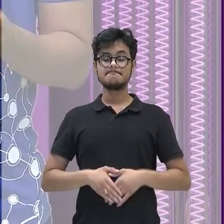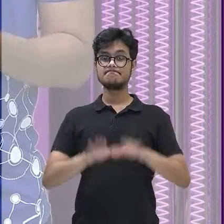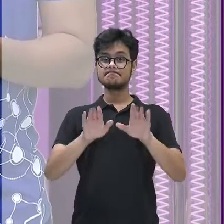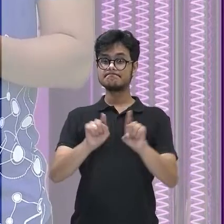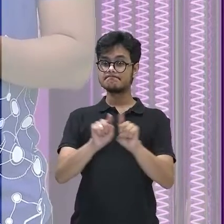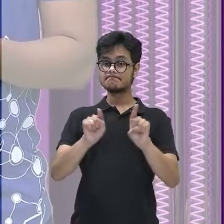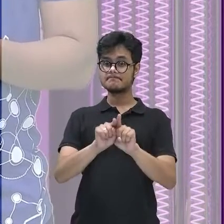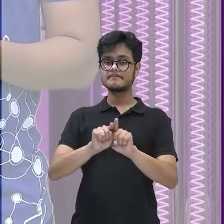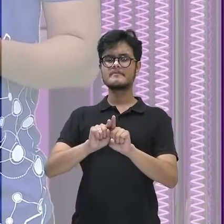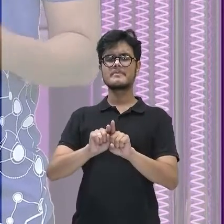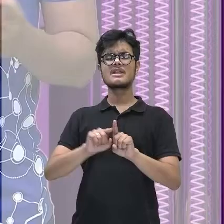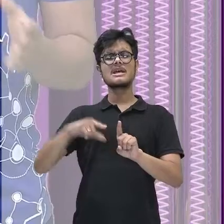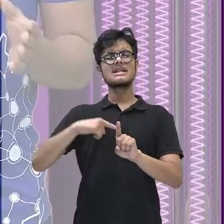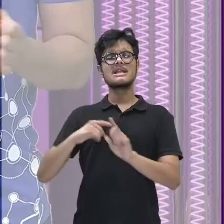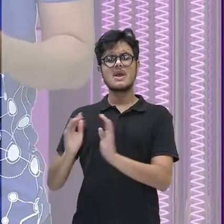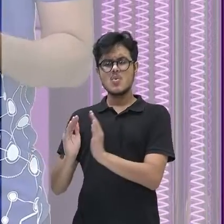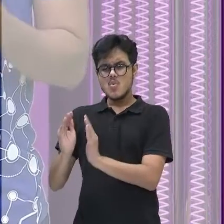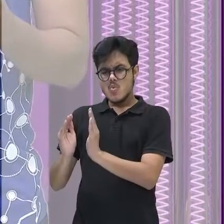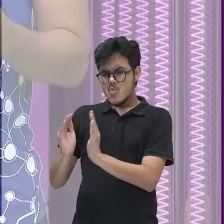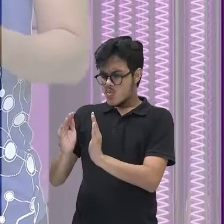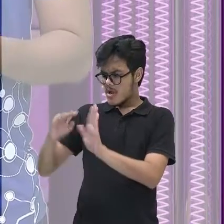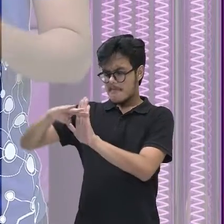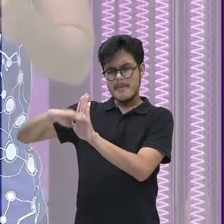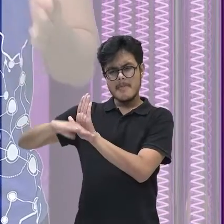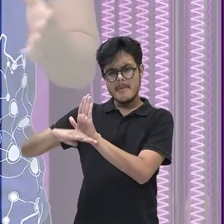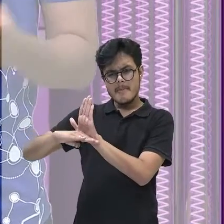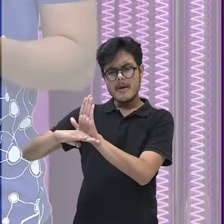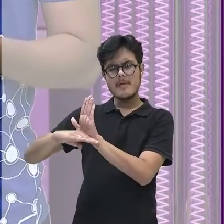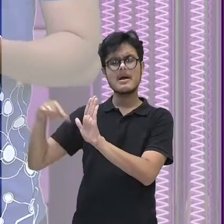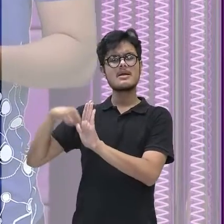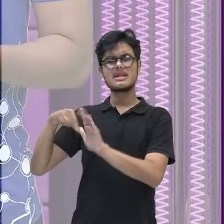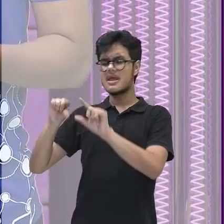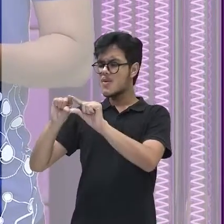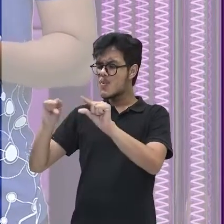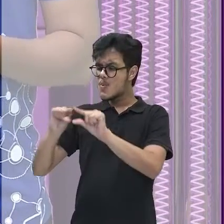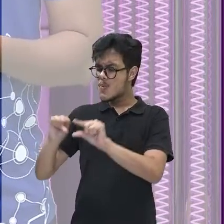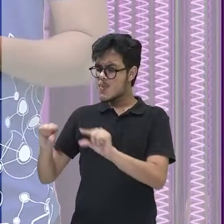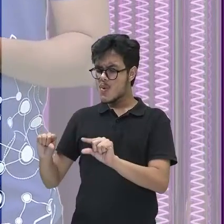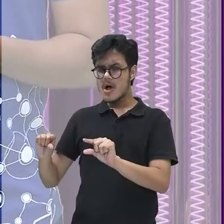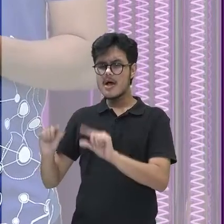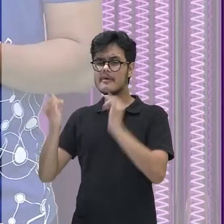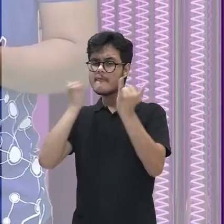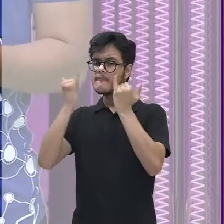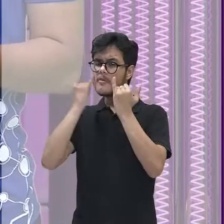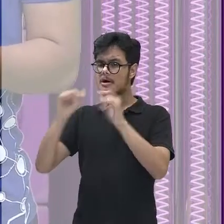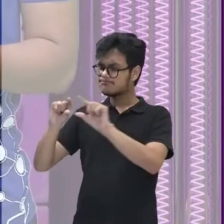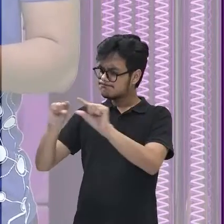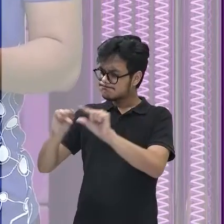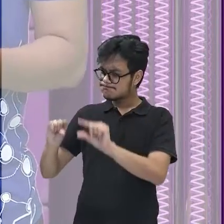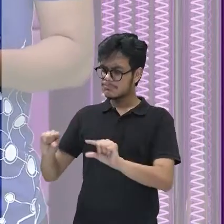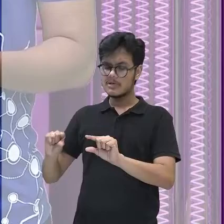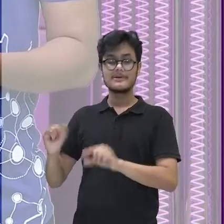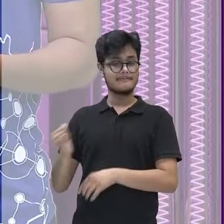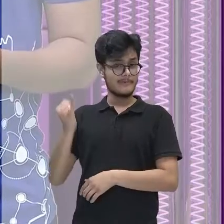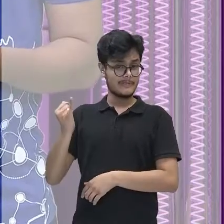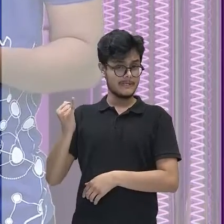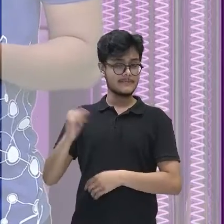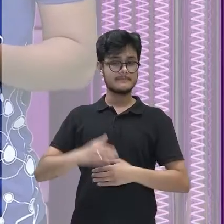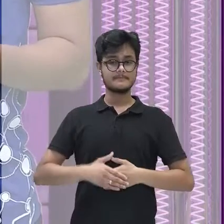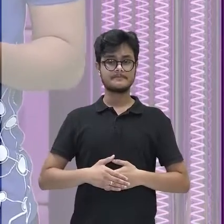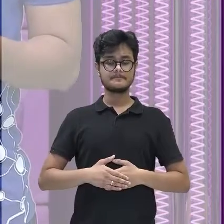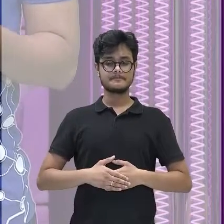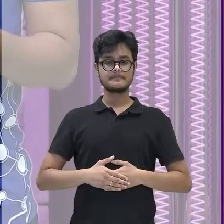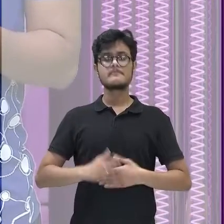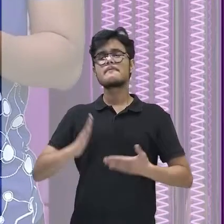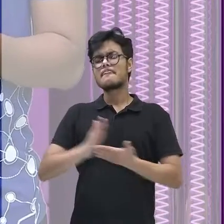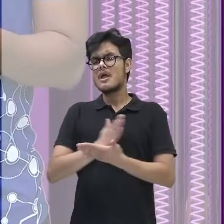observar a legenda, né? Porque a legenda vai nos guiar ali na hora de observar os dados. As fontes,